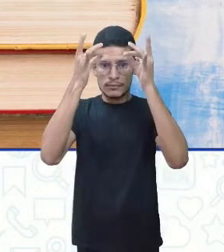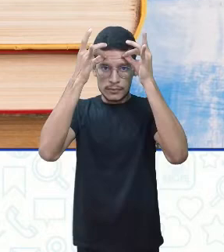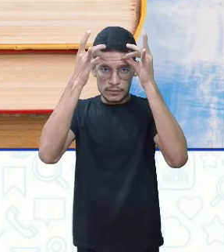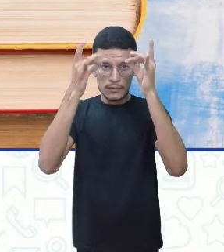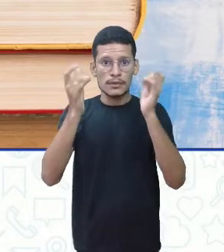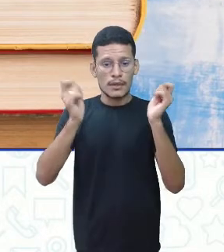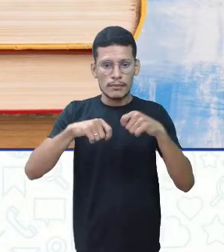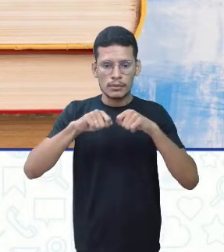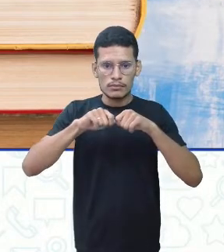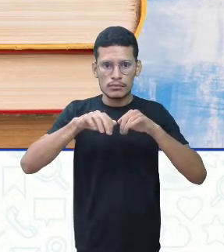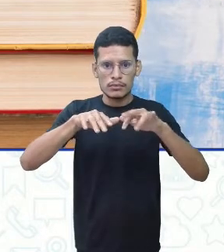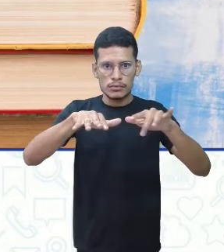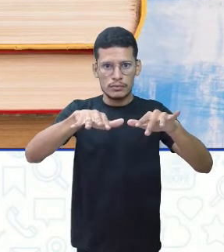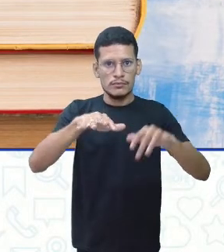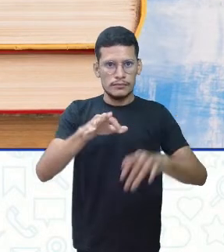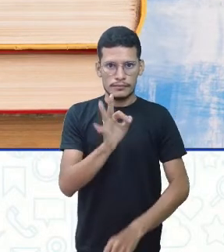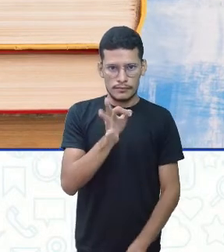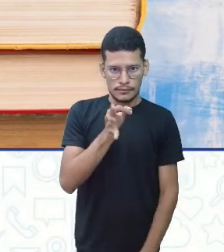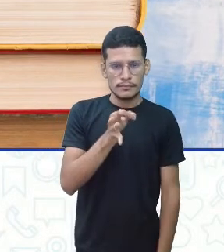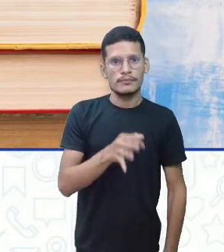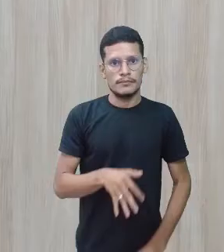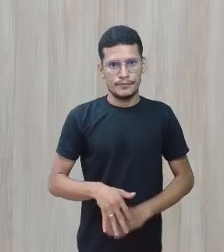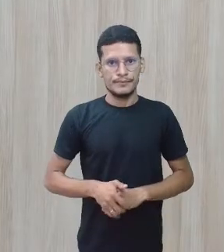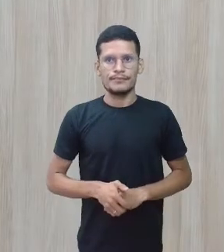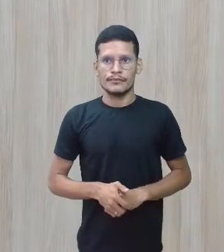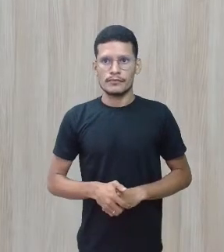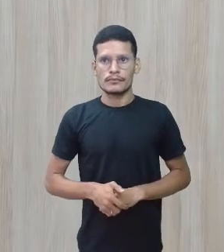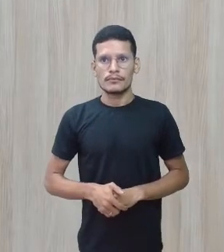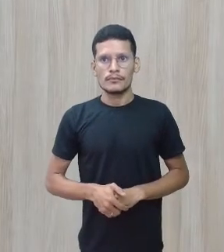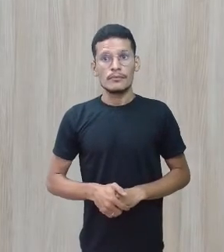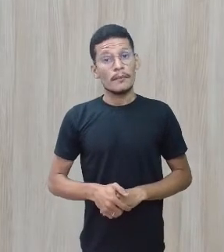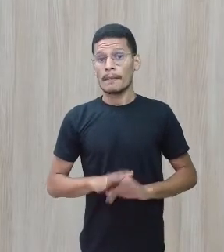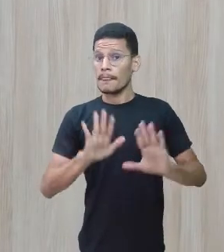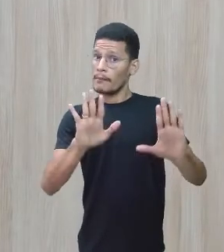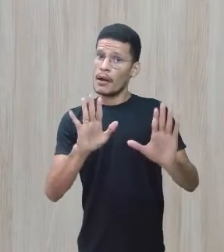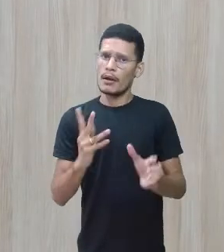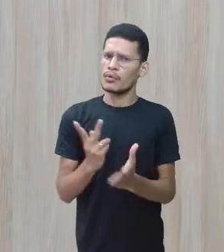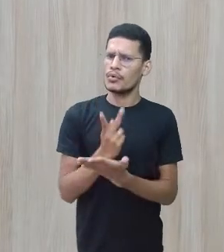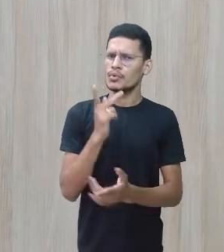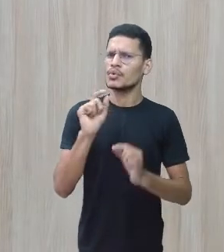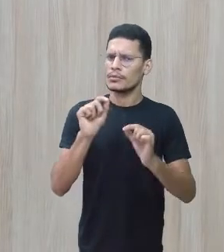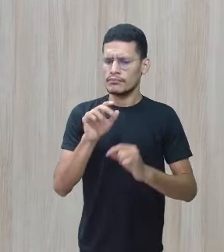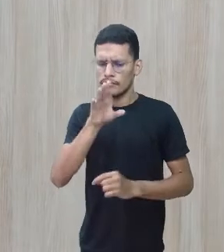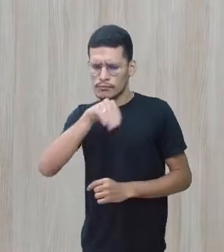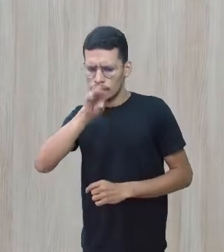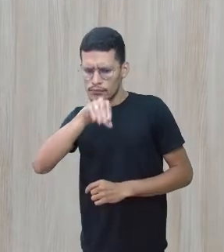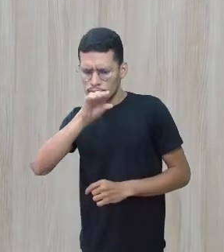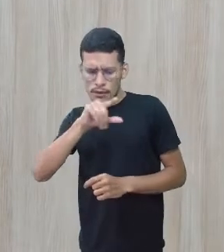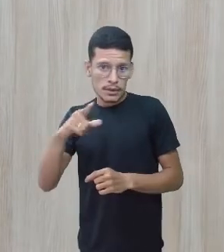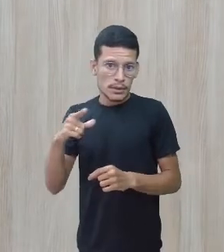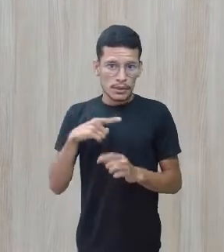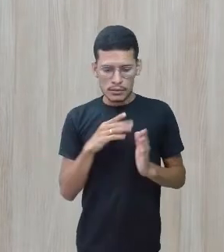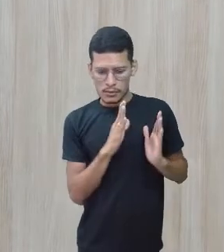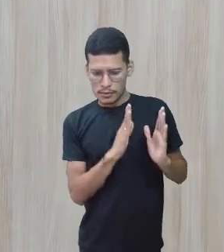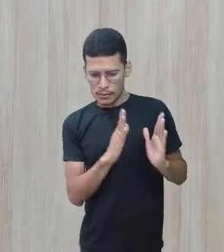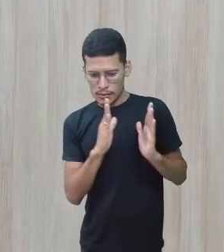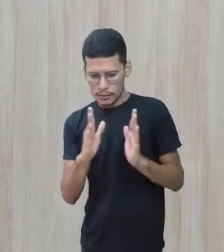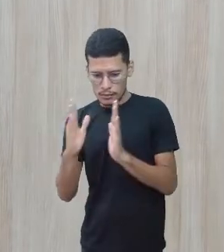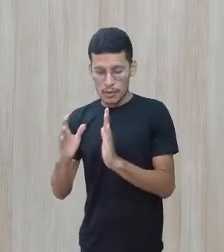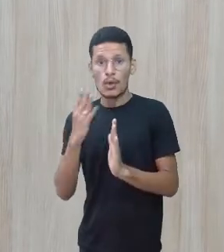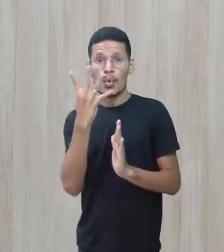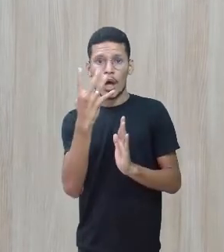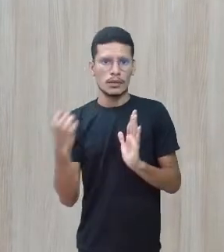serem repassadas, né? Normalmente, os fatos narrados apresentam uma sequência com 4 momentos